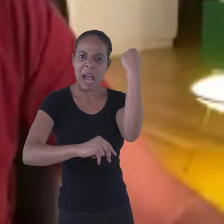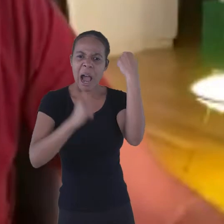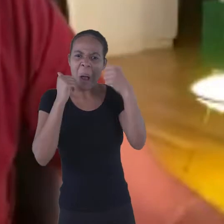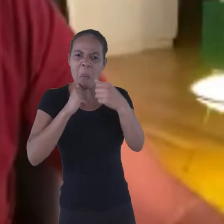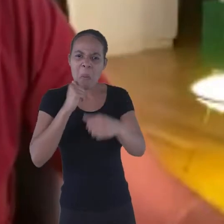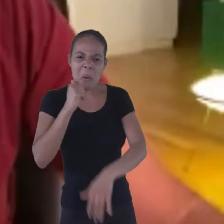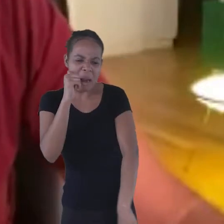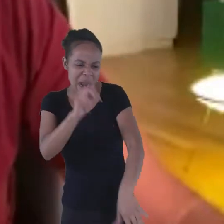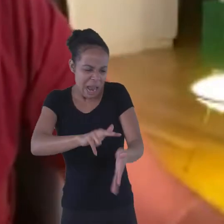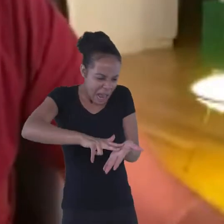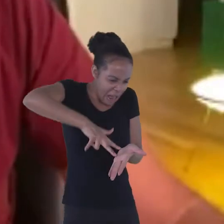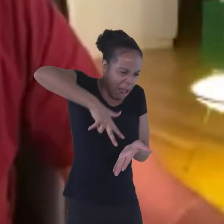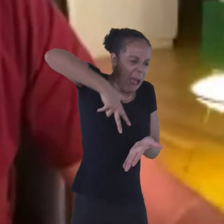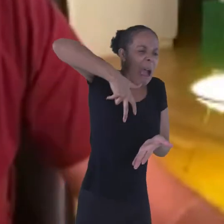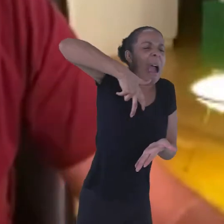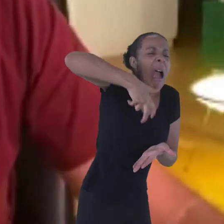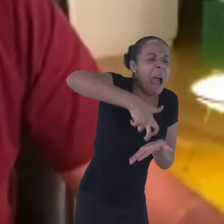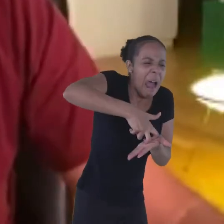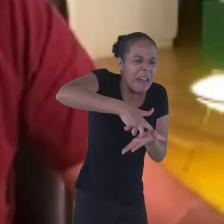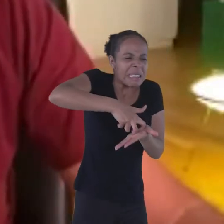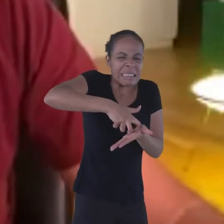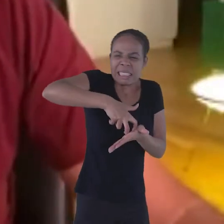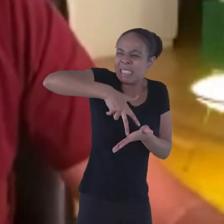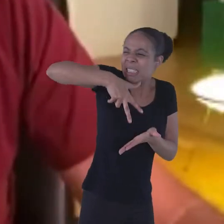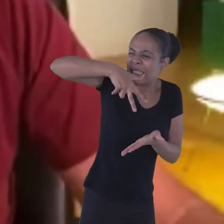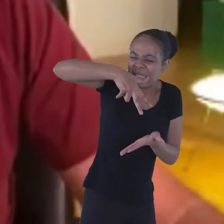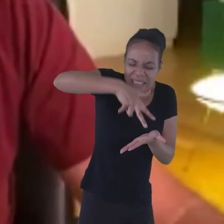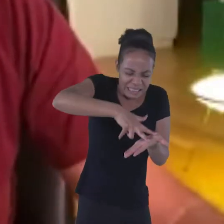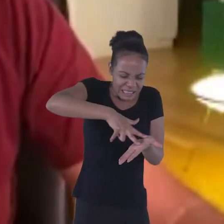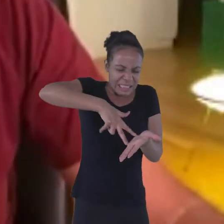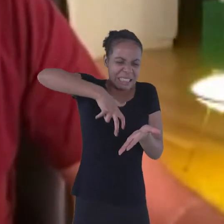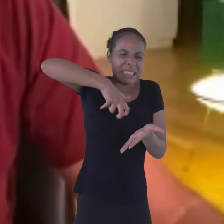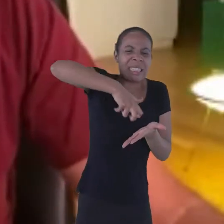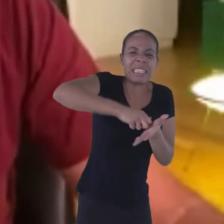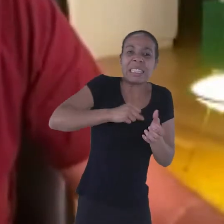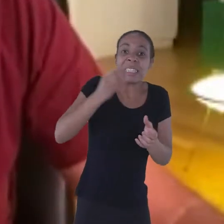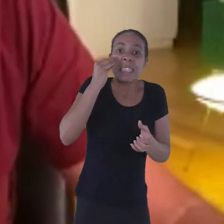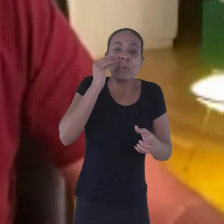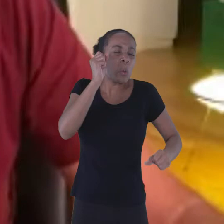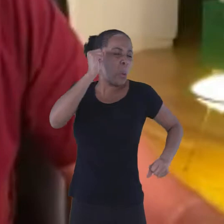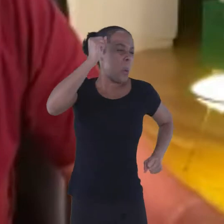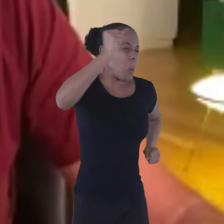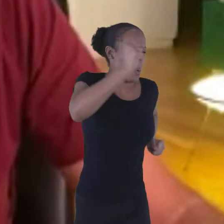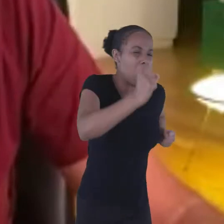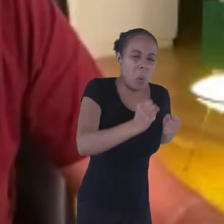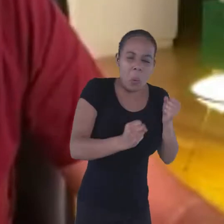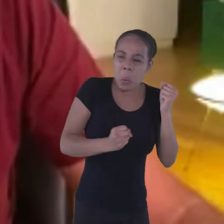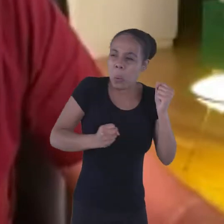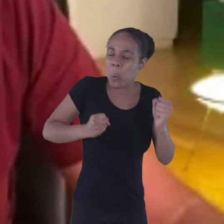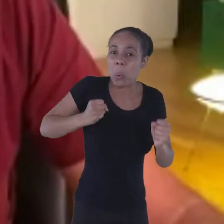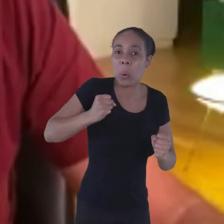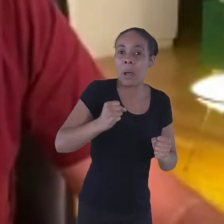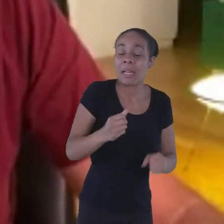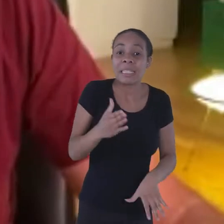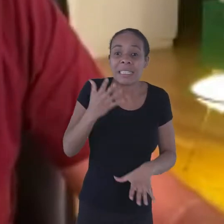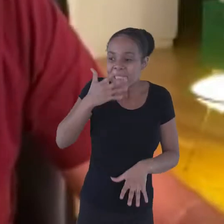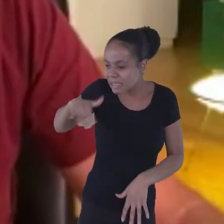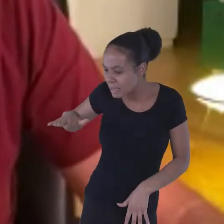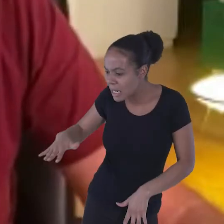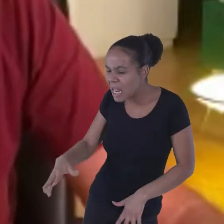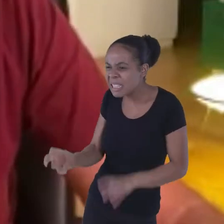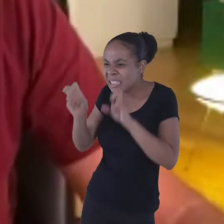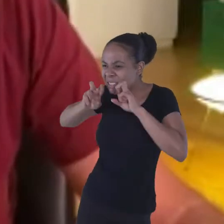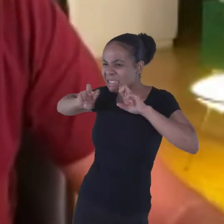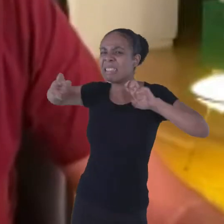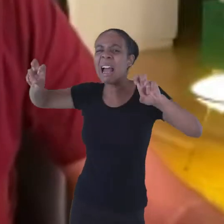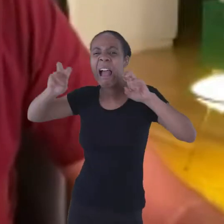chorando, tentando se defender. Já havia sangue escorrendo pelo rosto. As crianças pequenas gritavam, pediam ao pai que parasse com